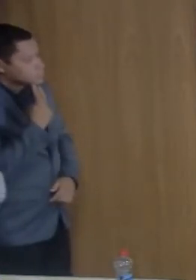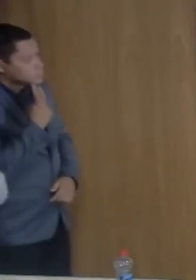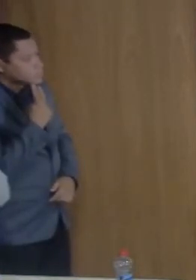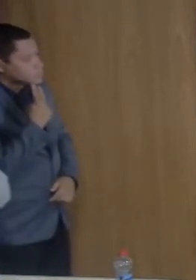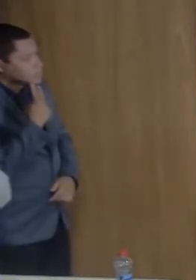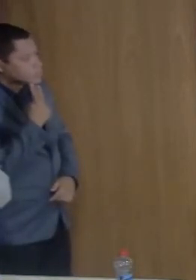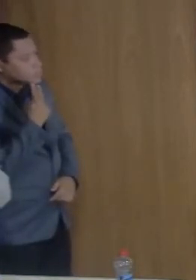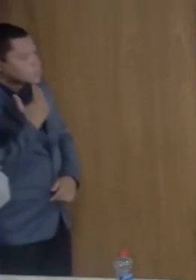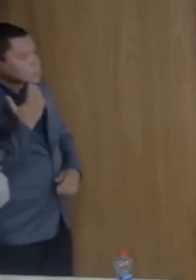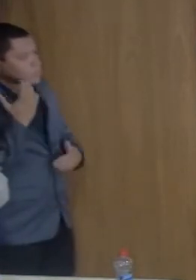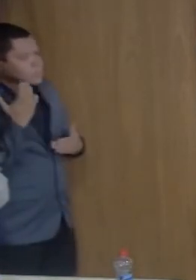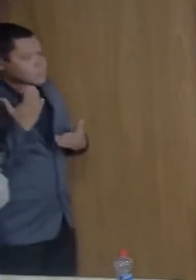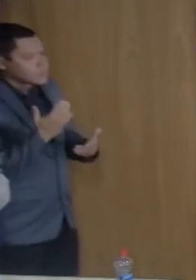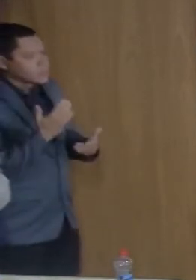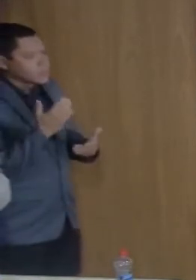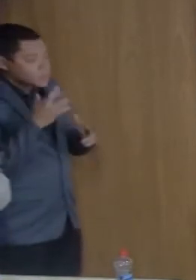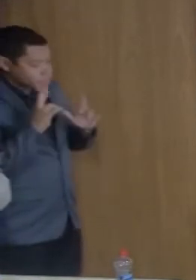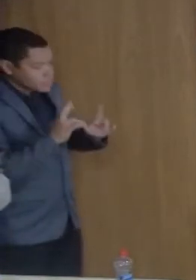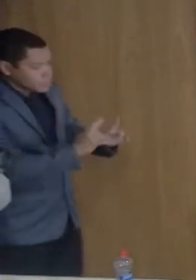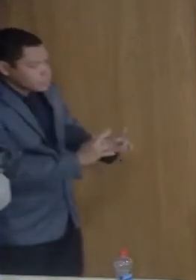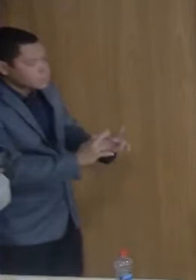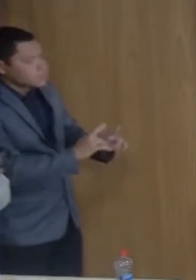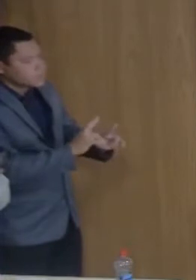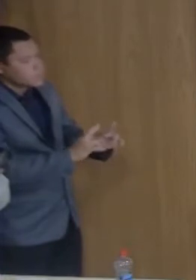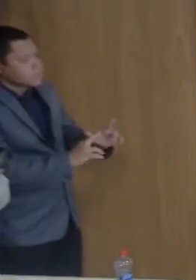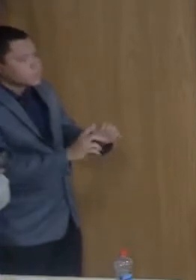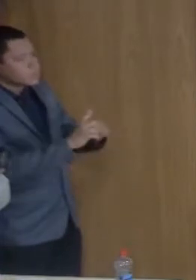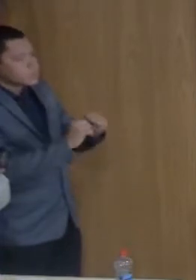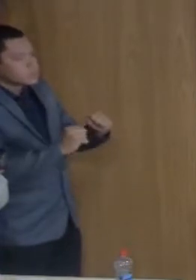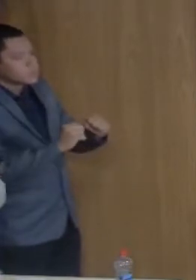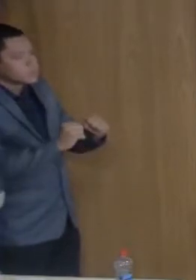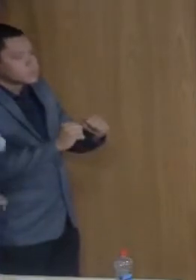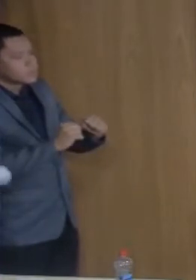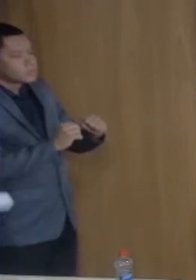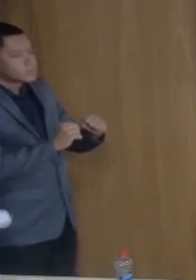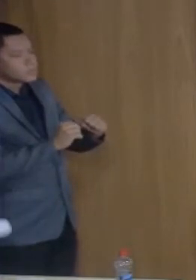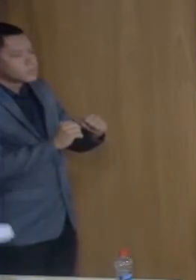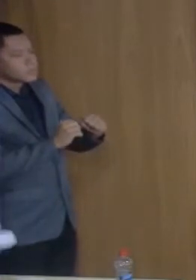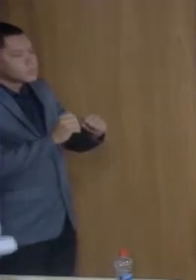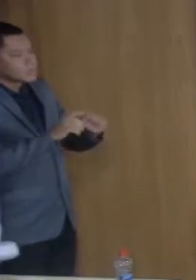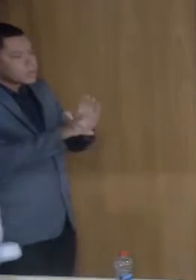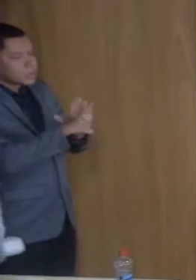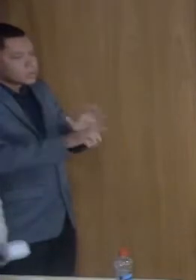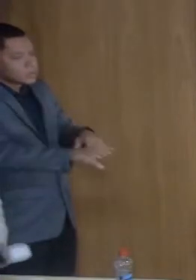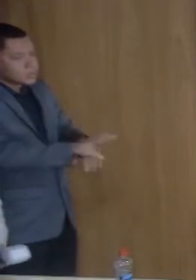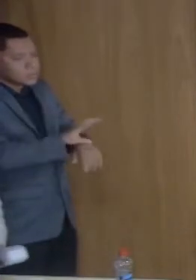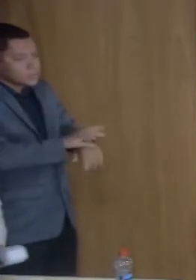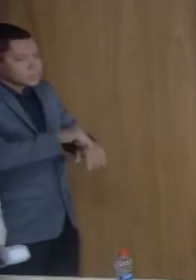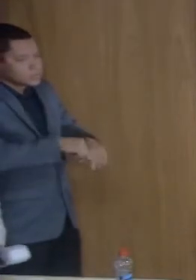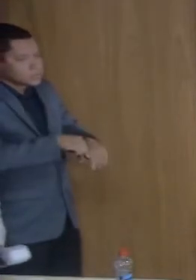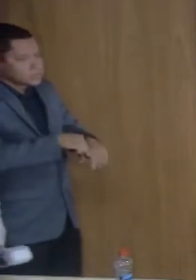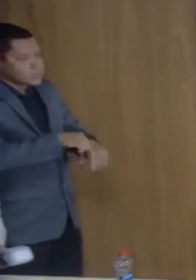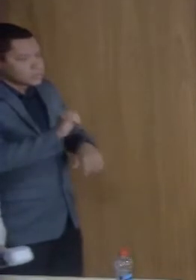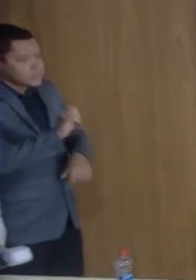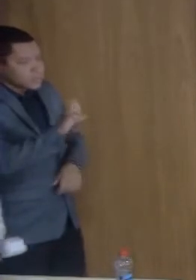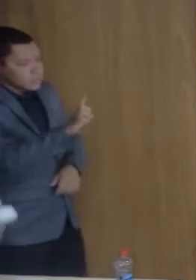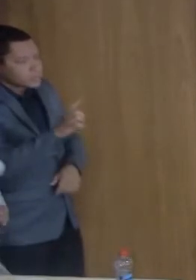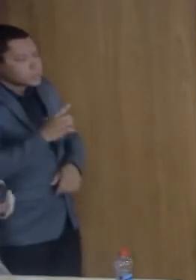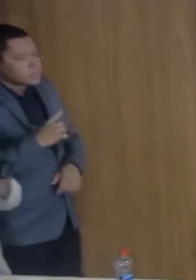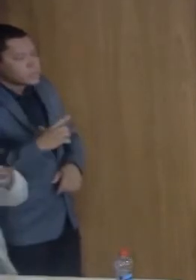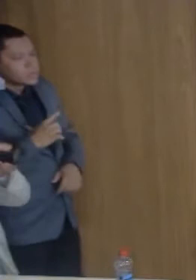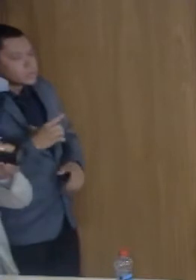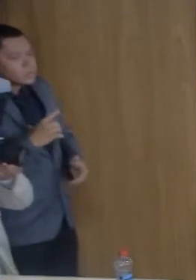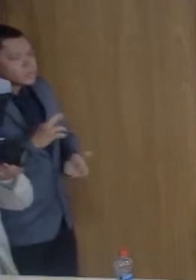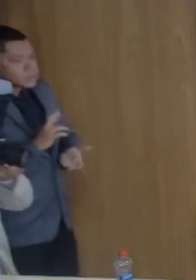cumprimento ao disposto ao artigo 93, inciso 10 da Lei Orgânica de São Luís, tenho a honra de apresentar a essa augusta